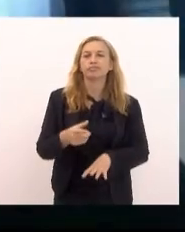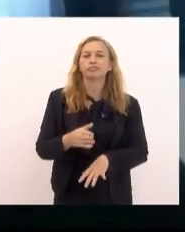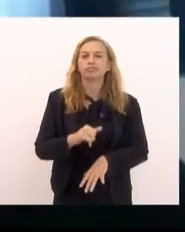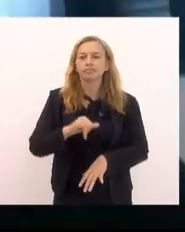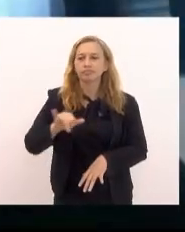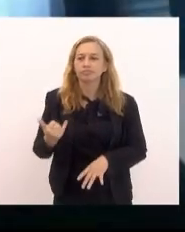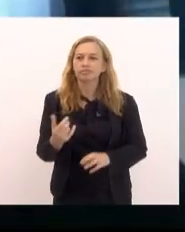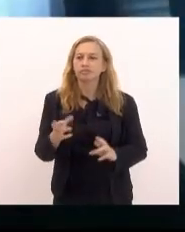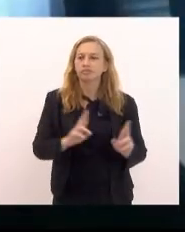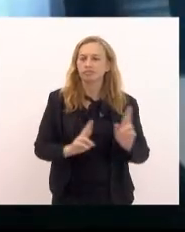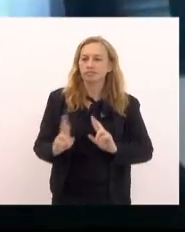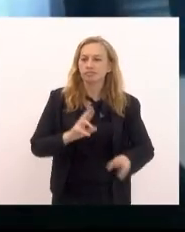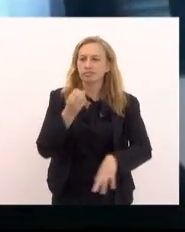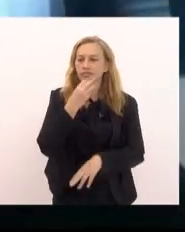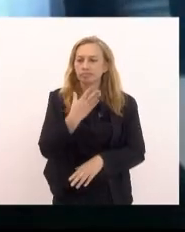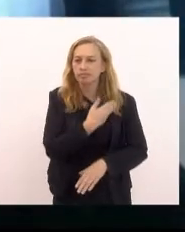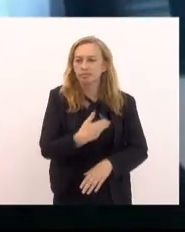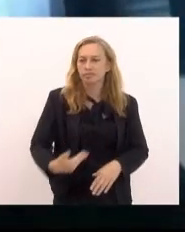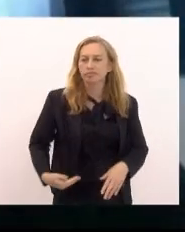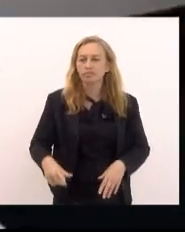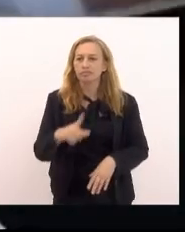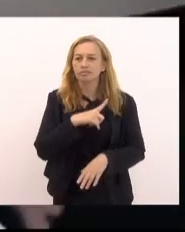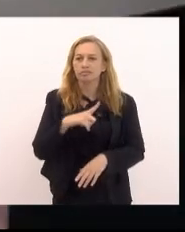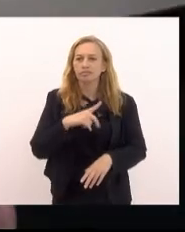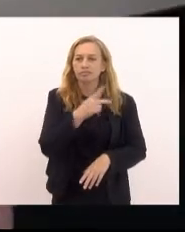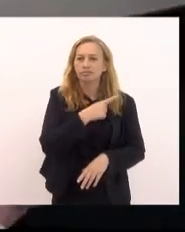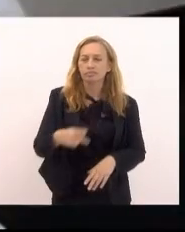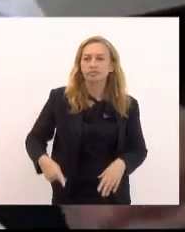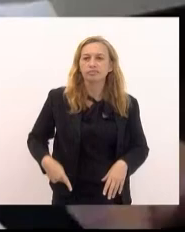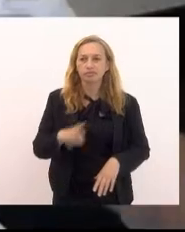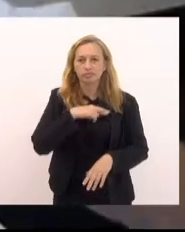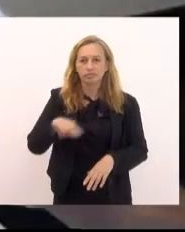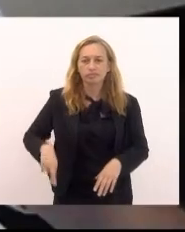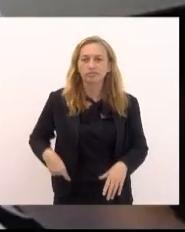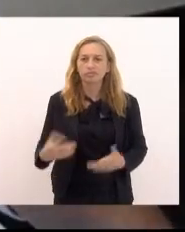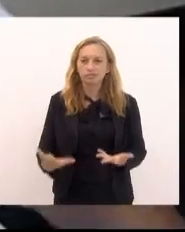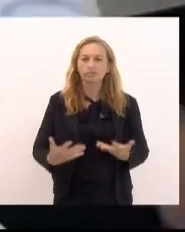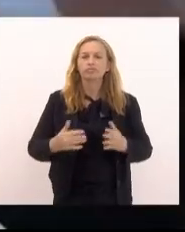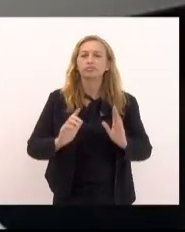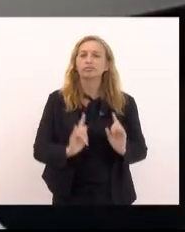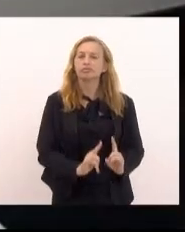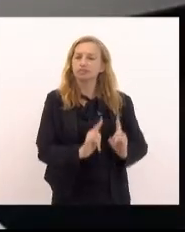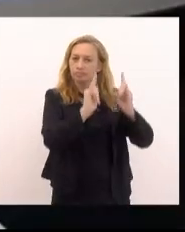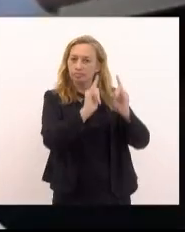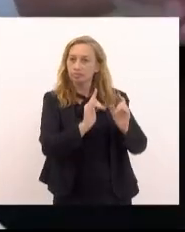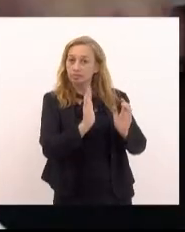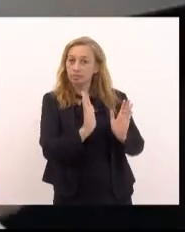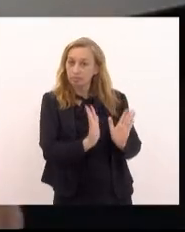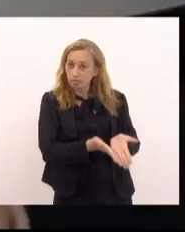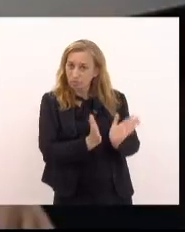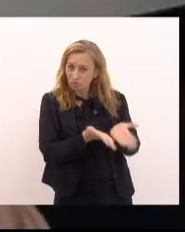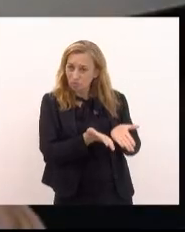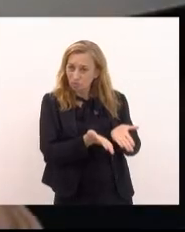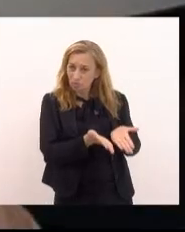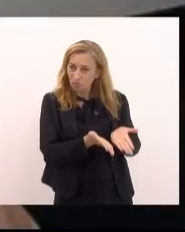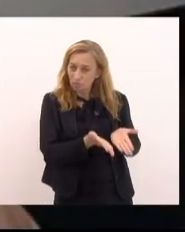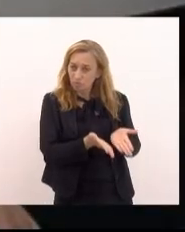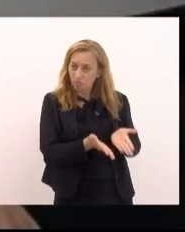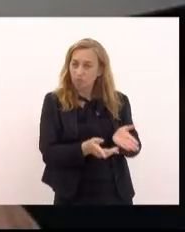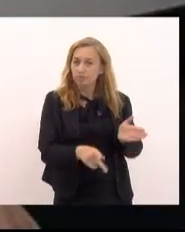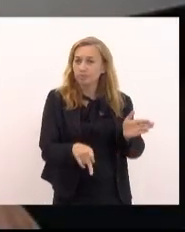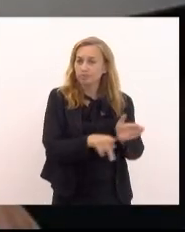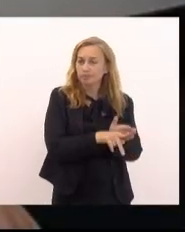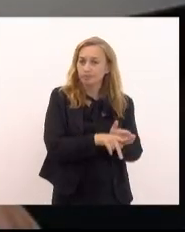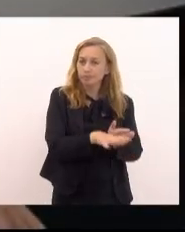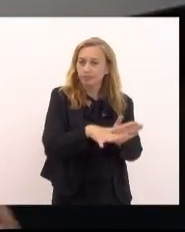boas relações que o governador tem com o presidente da República, de modo que esse imóvel, que hoje está no patrimônio federal,